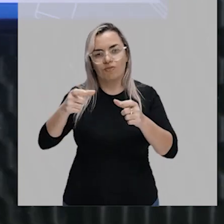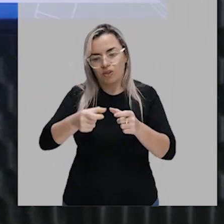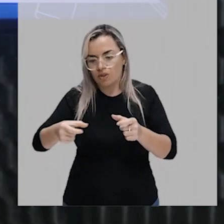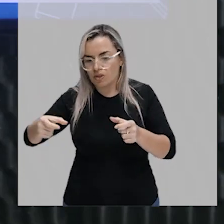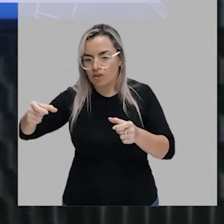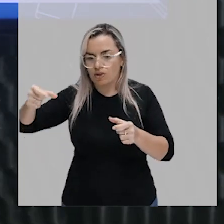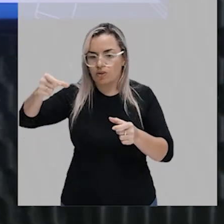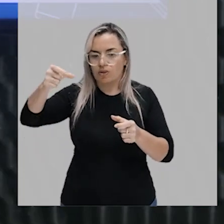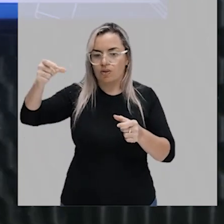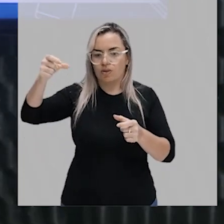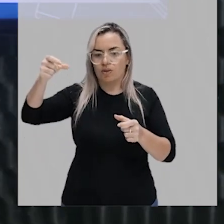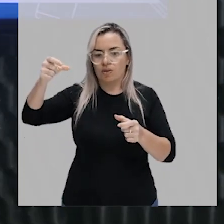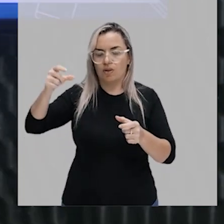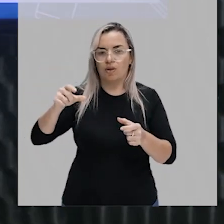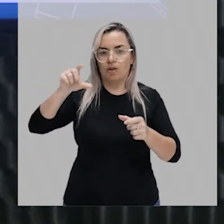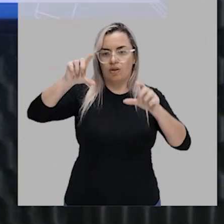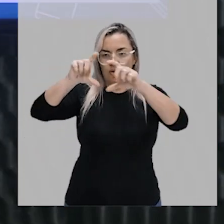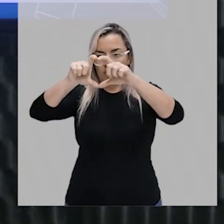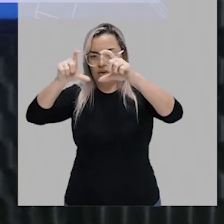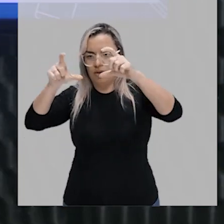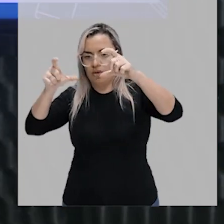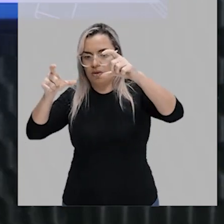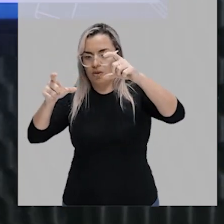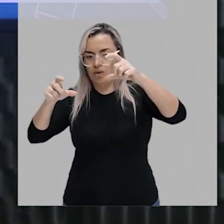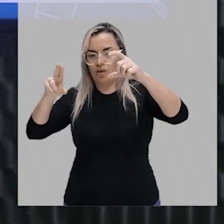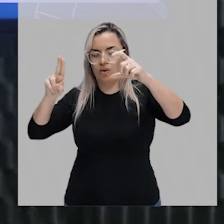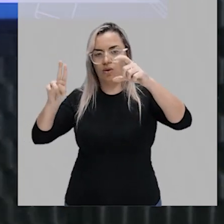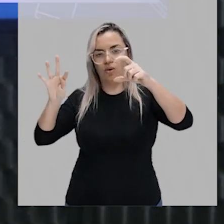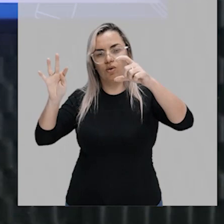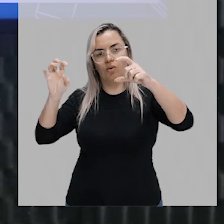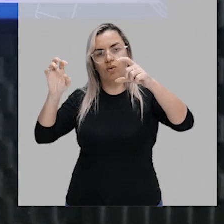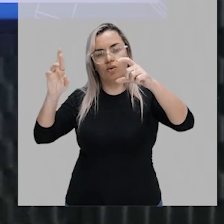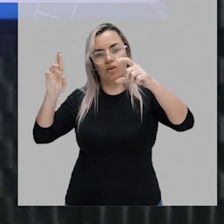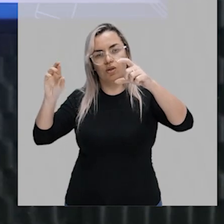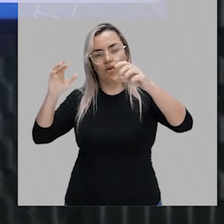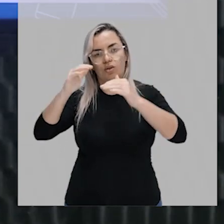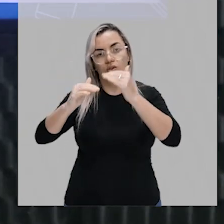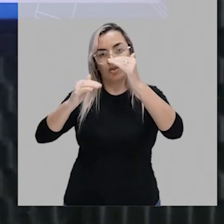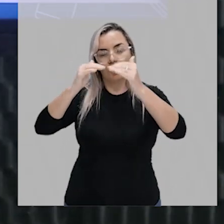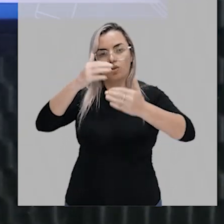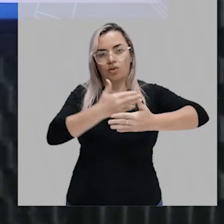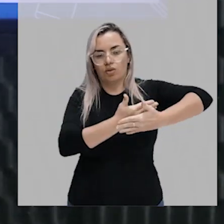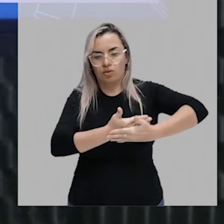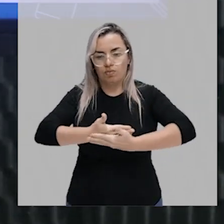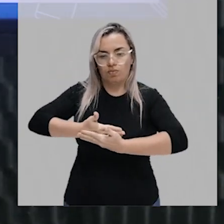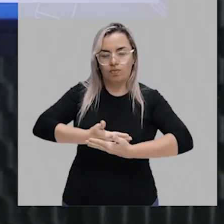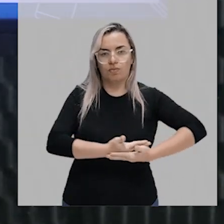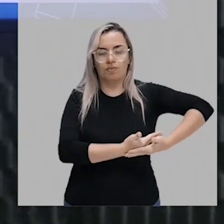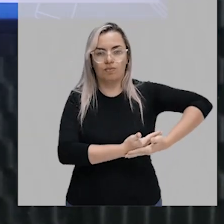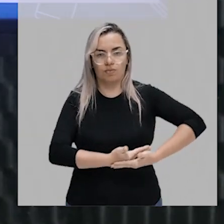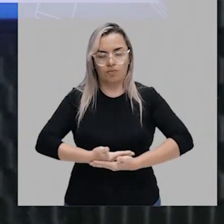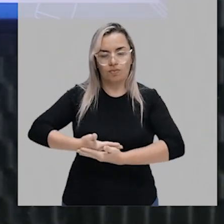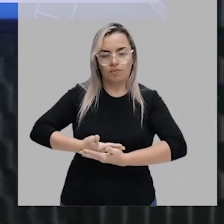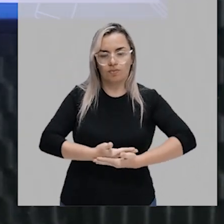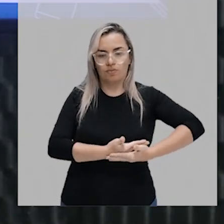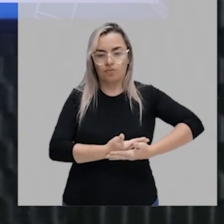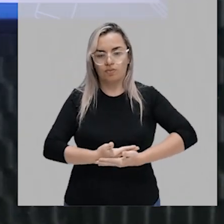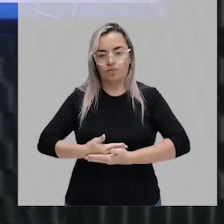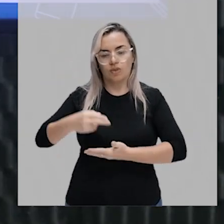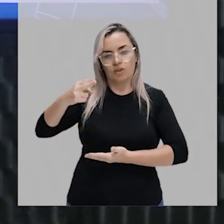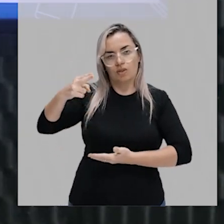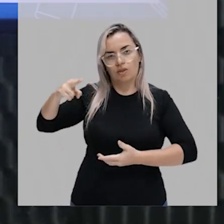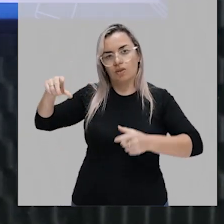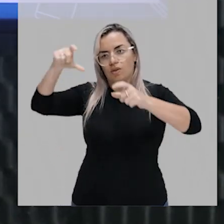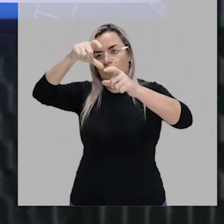chamado de útero, tá? Que é onde vai se desenvolver o bebê. Ele tem uma parede chamada de